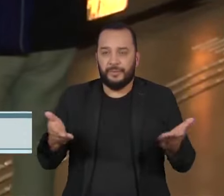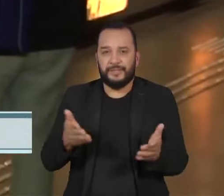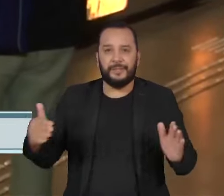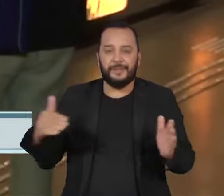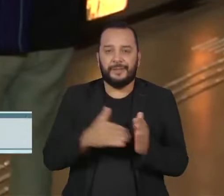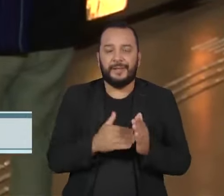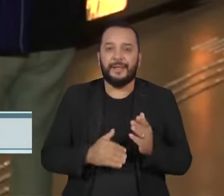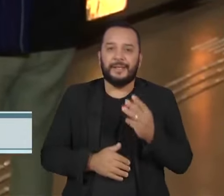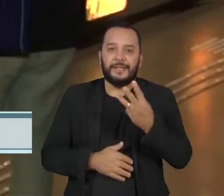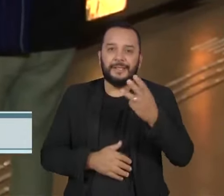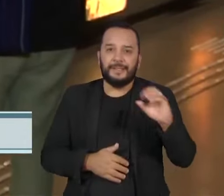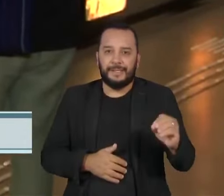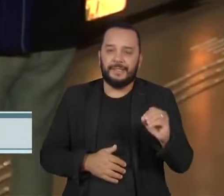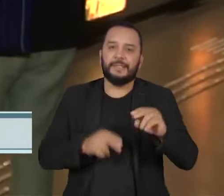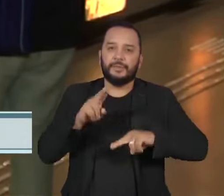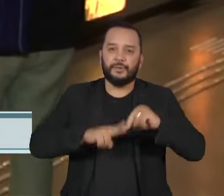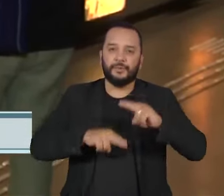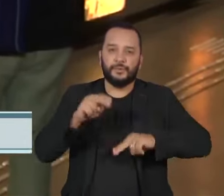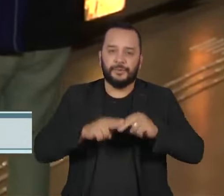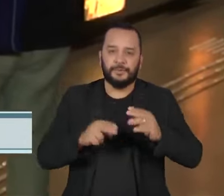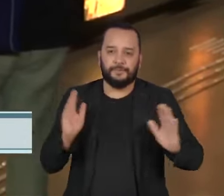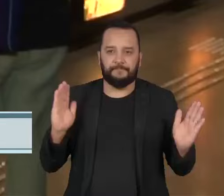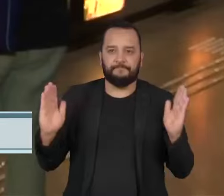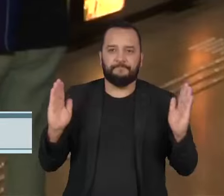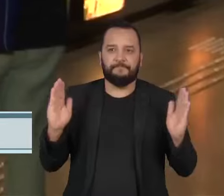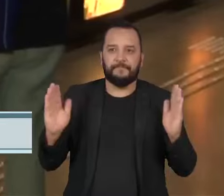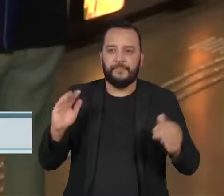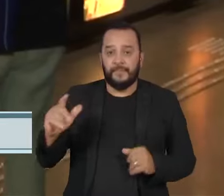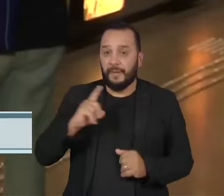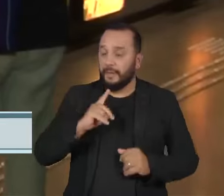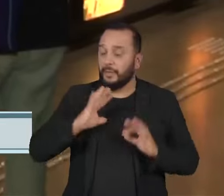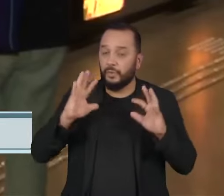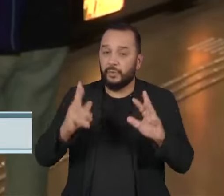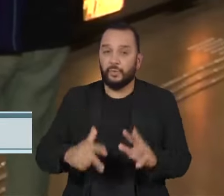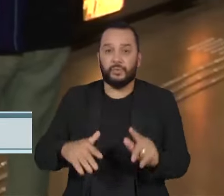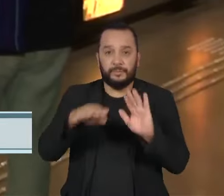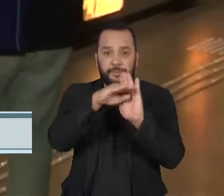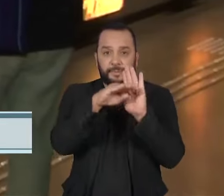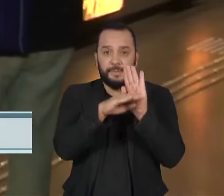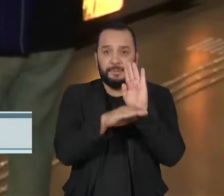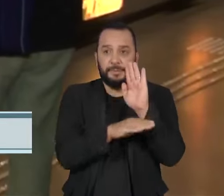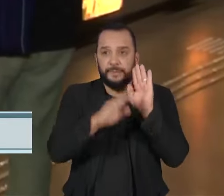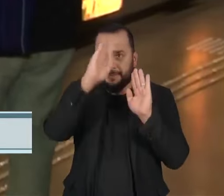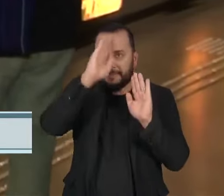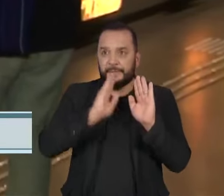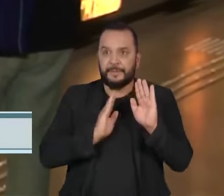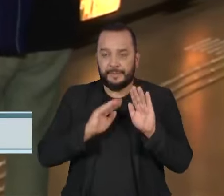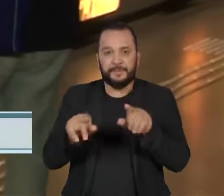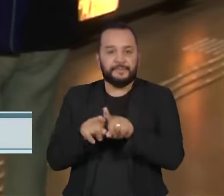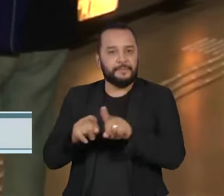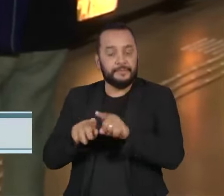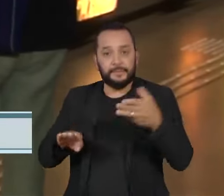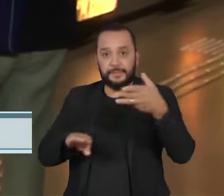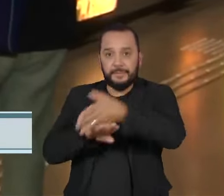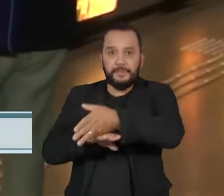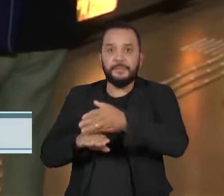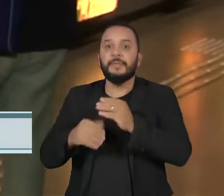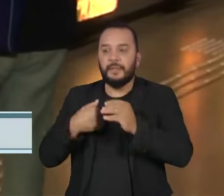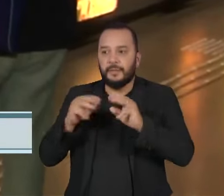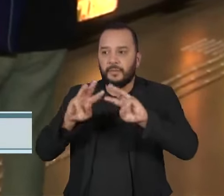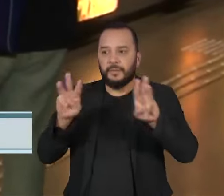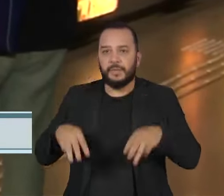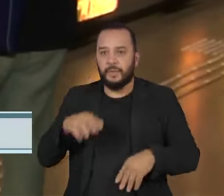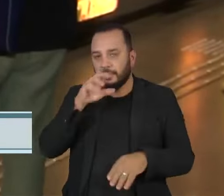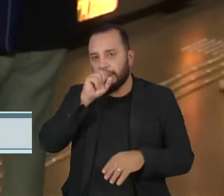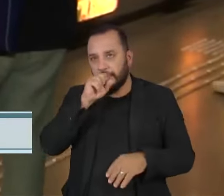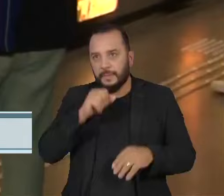30 de junho. Neste período, essas atividades serão todas gratuitas, assim como a entrada no museu aos sábados e domingos,